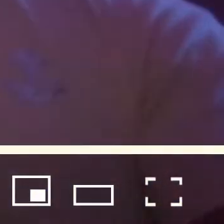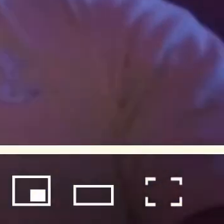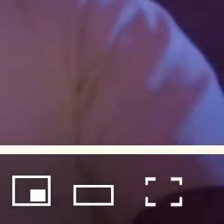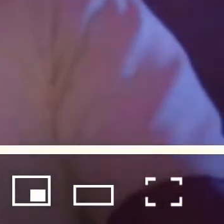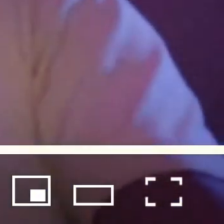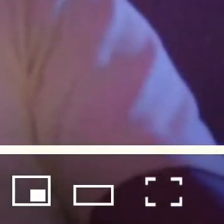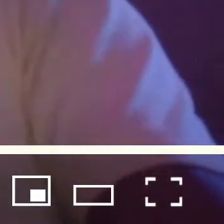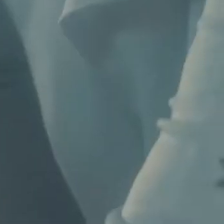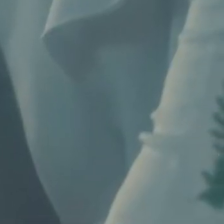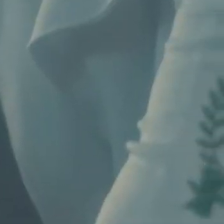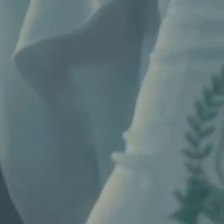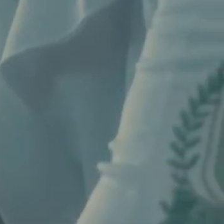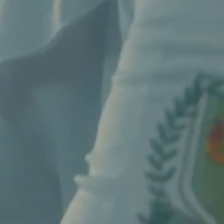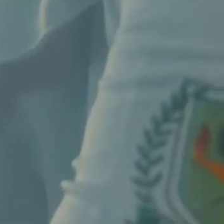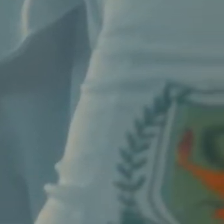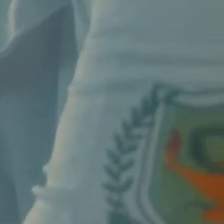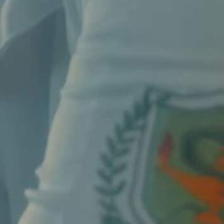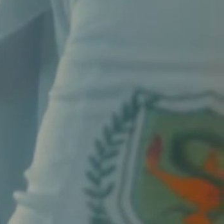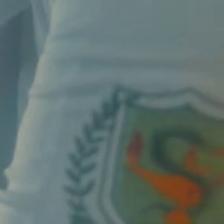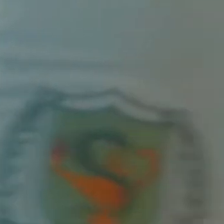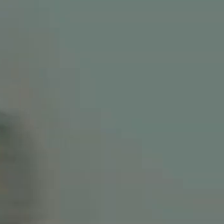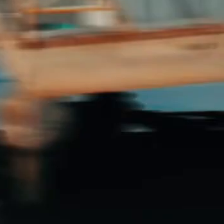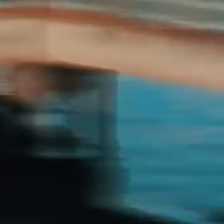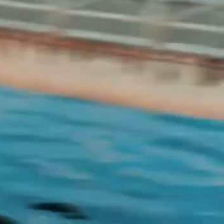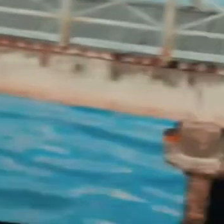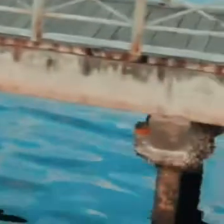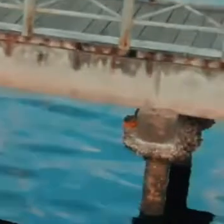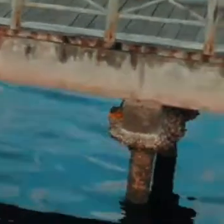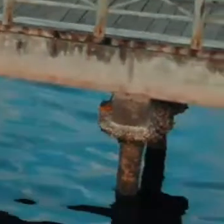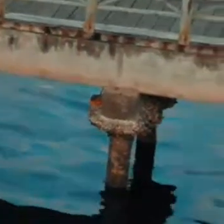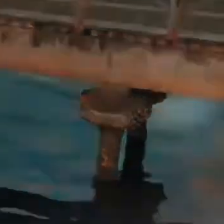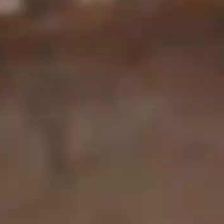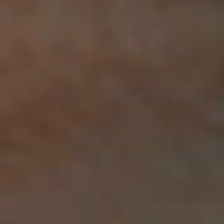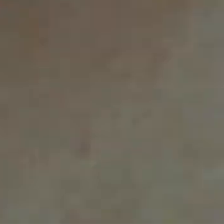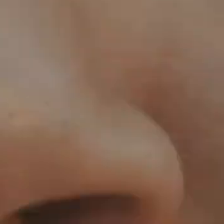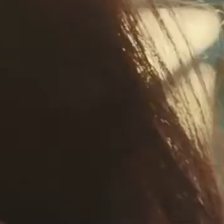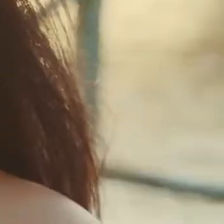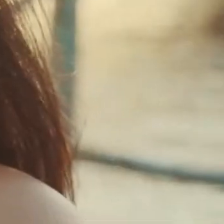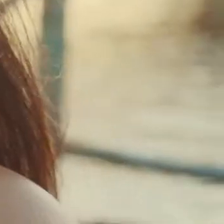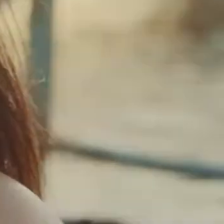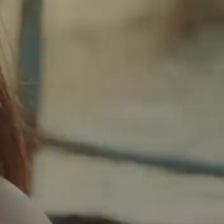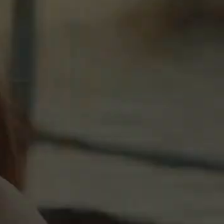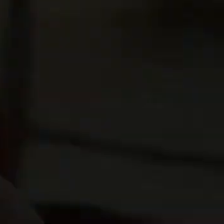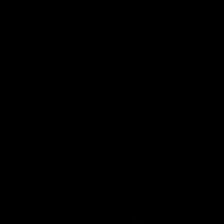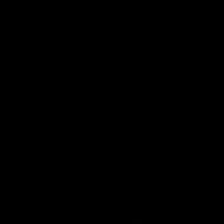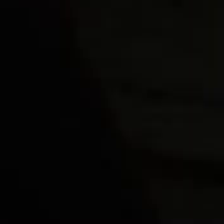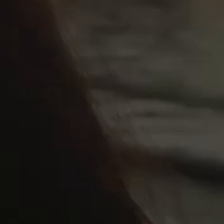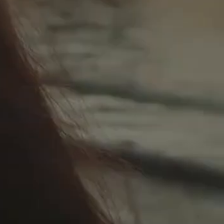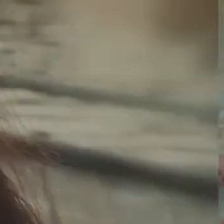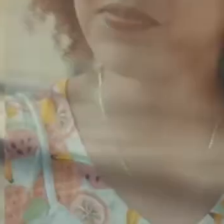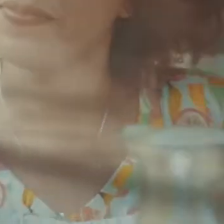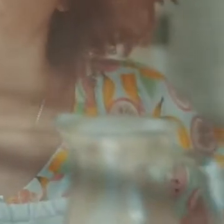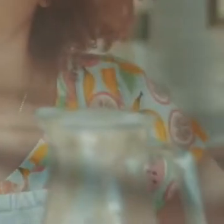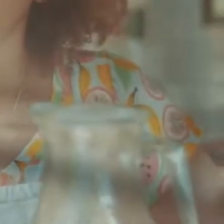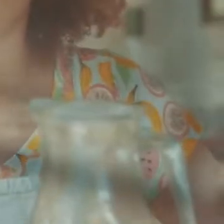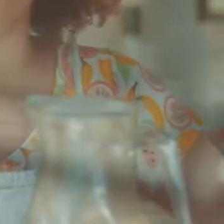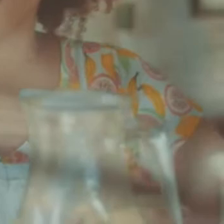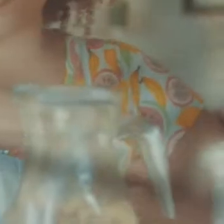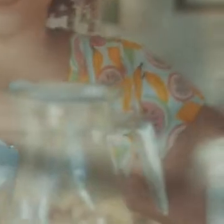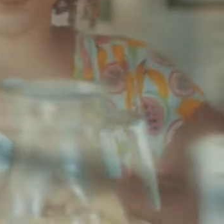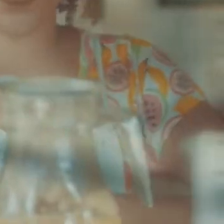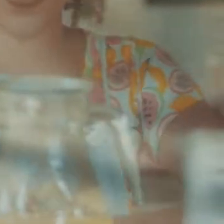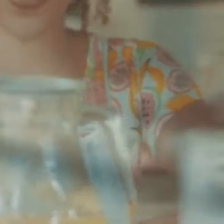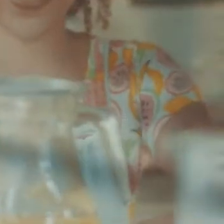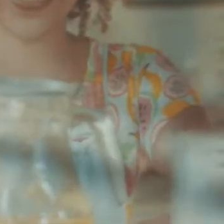melhores, o gesto que salva vidas. Quem sou eu? Eu sou